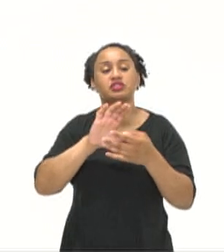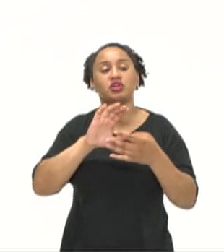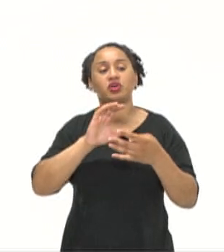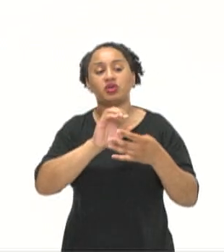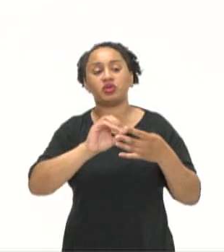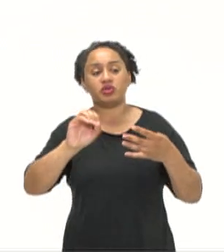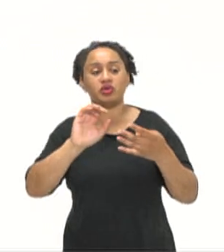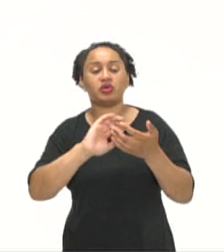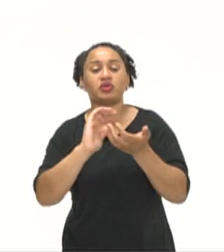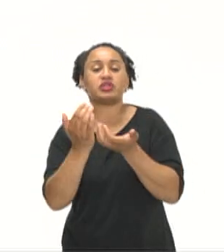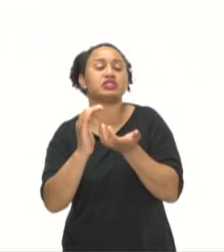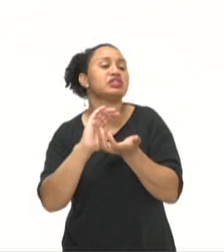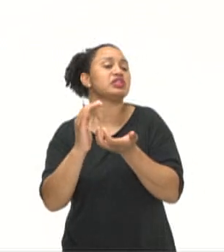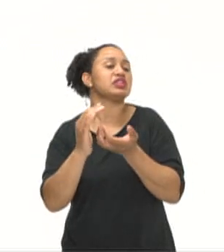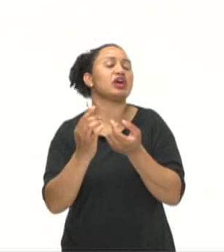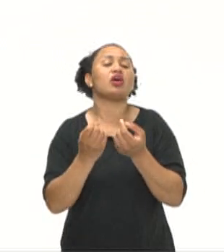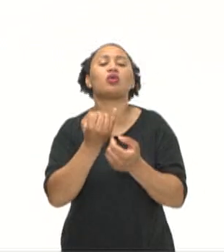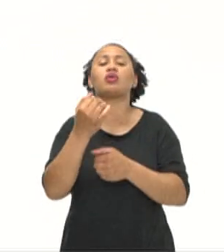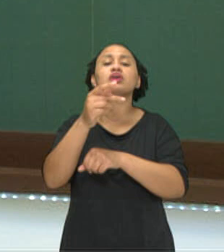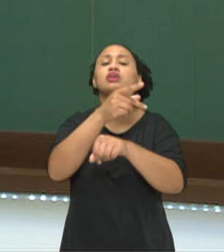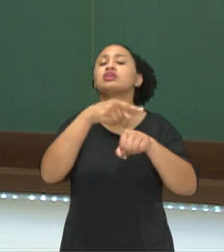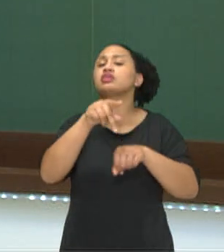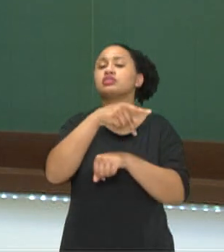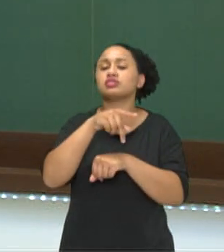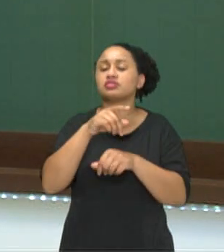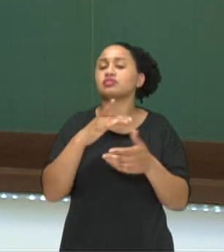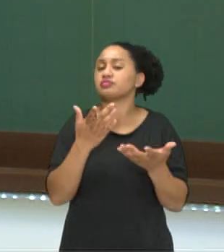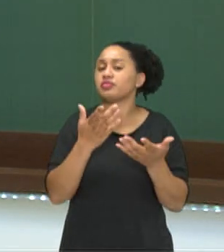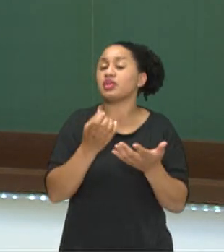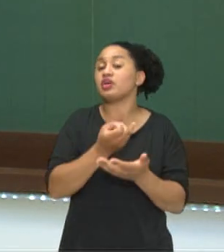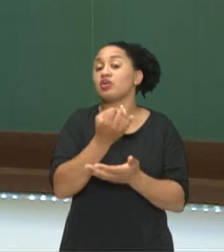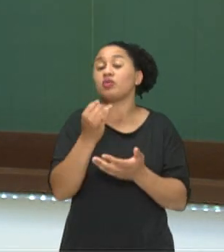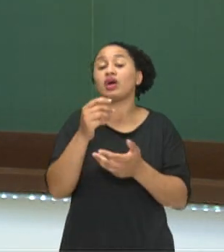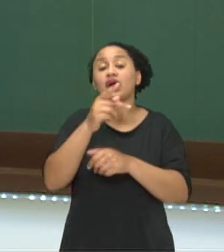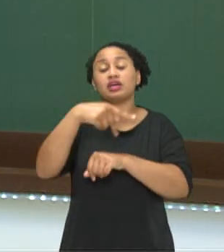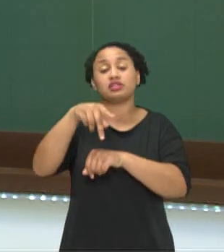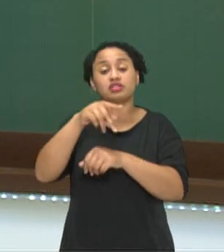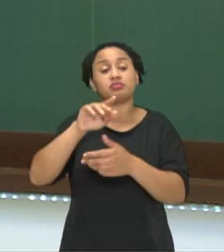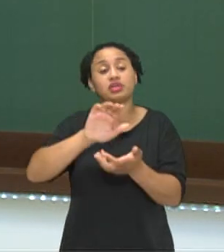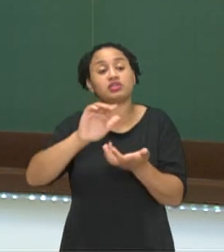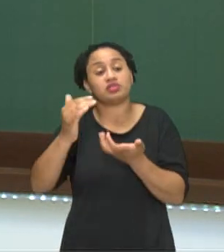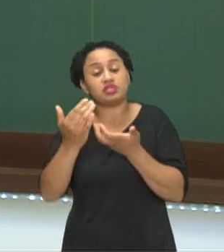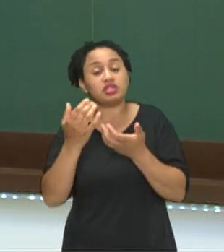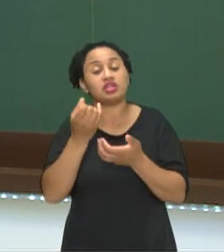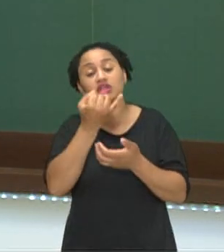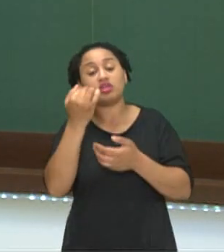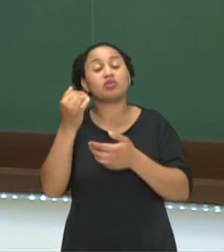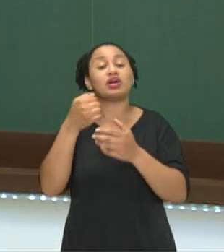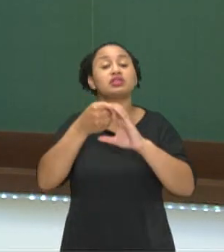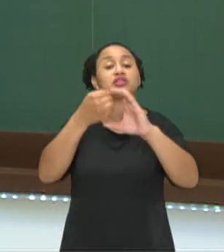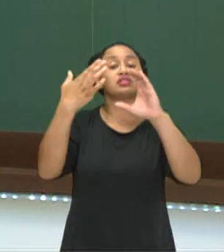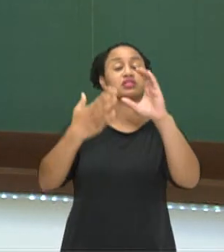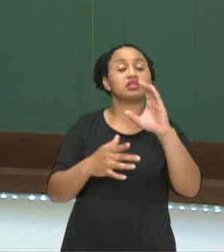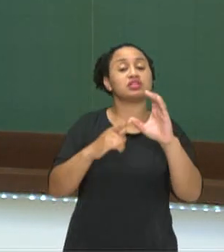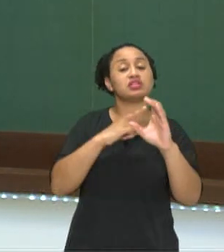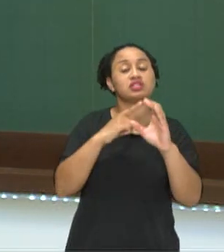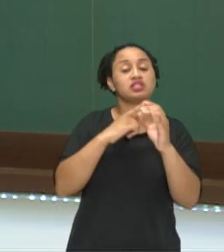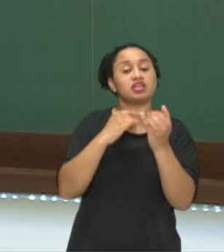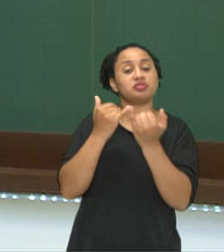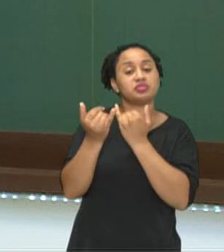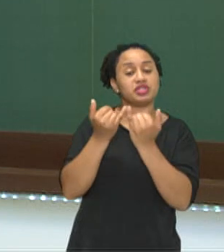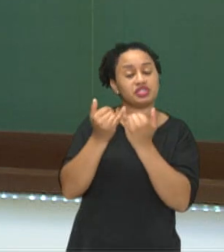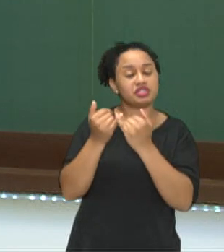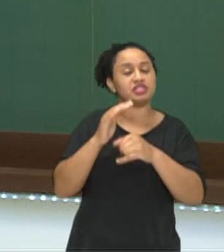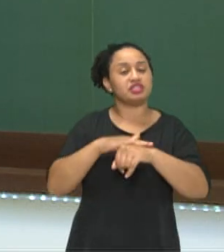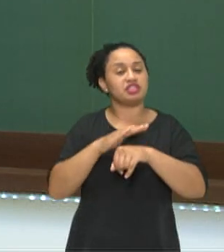Ocidental? Quais são esses países? Então, quais são os países da Europa Ocidental e quais são as suas características em comum?